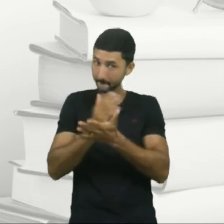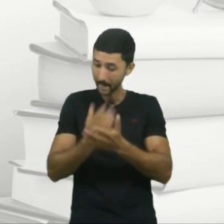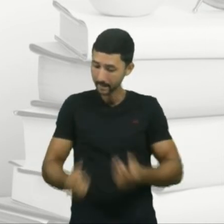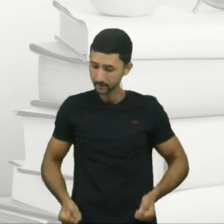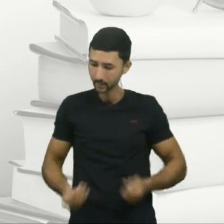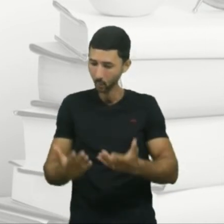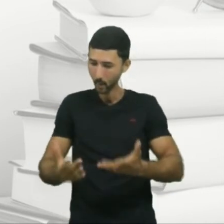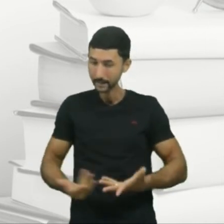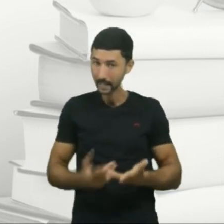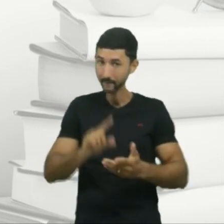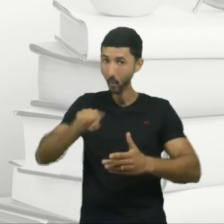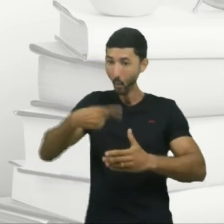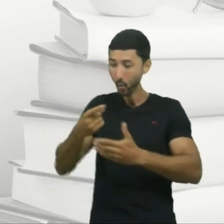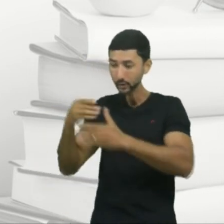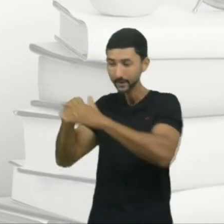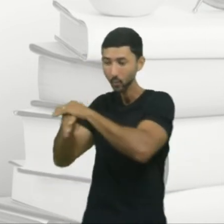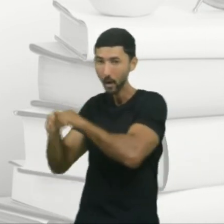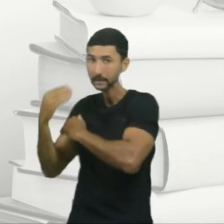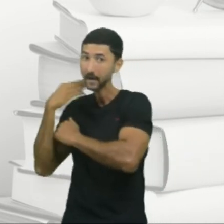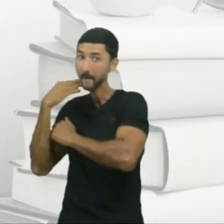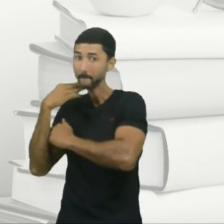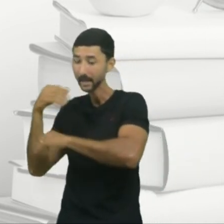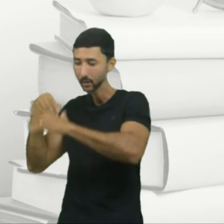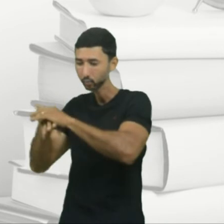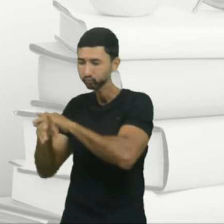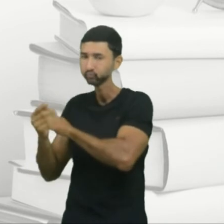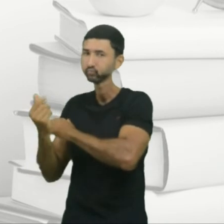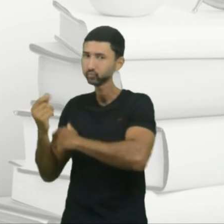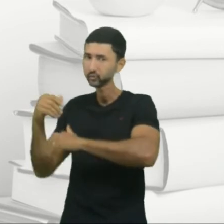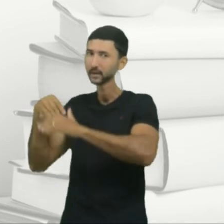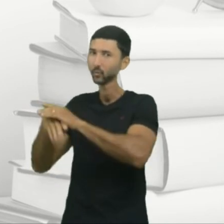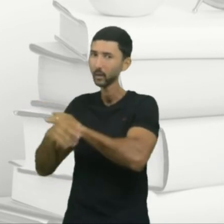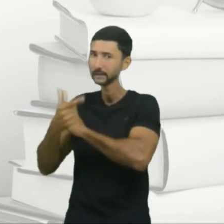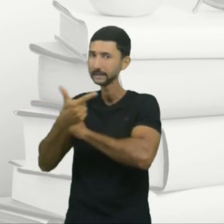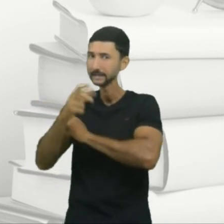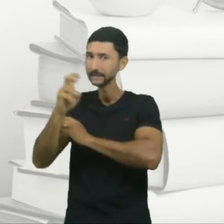dele, mas ele depositava, ele guardava na poupança